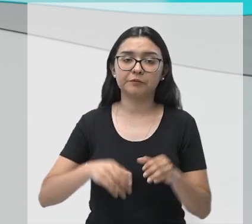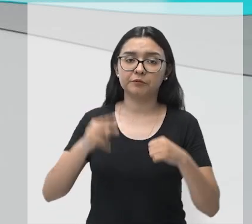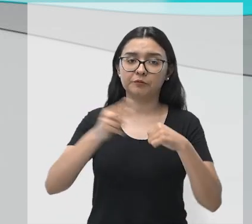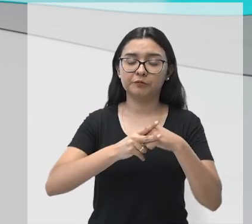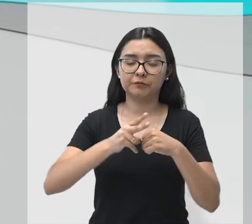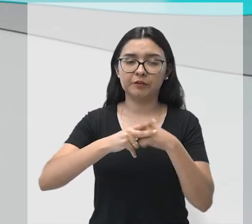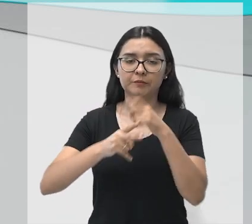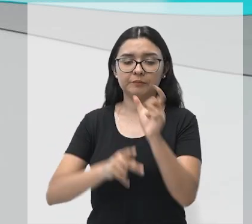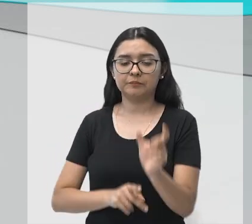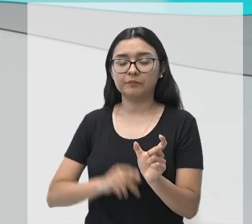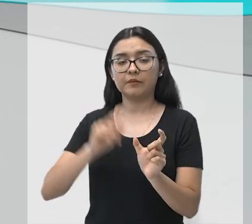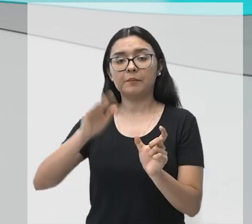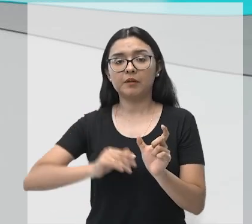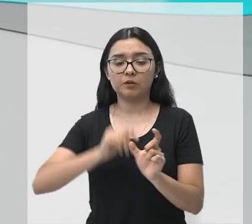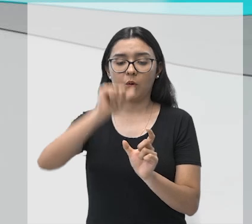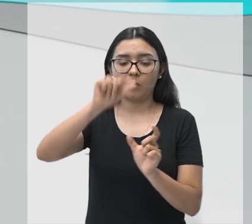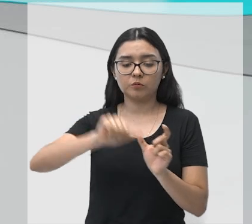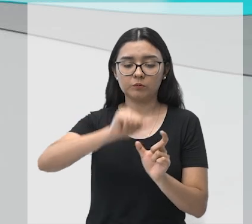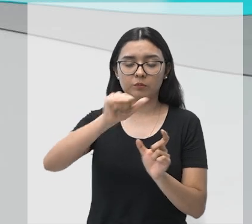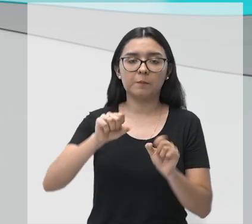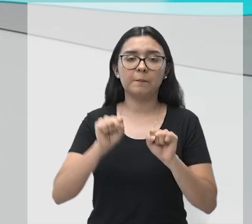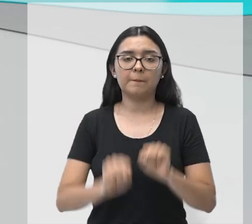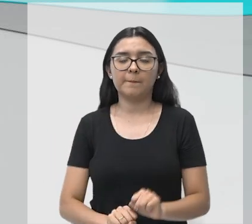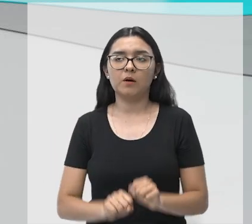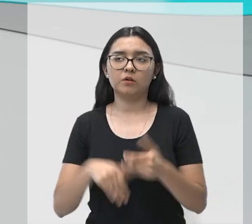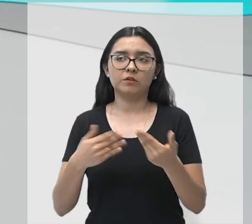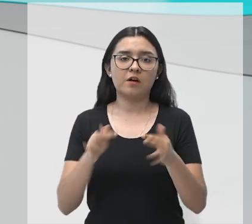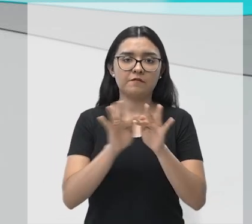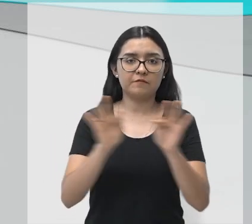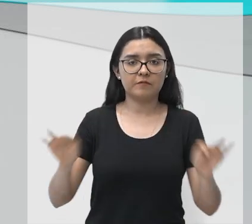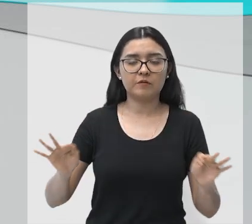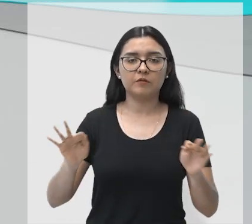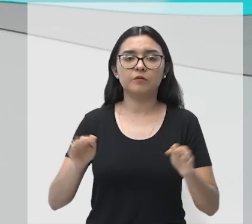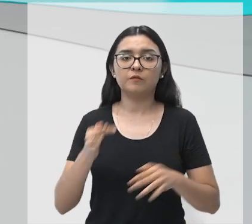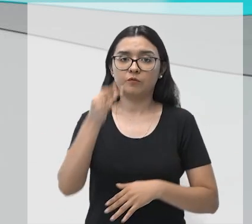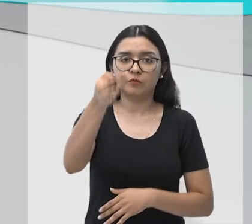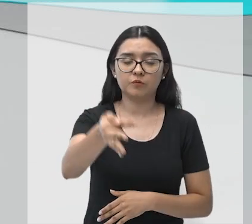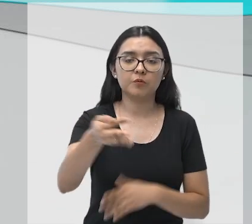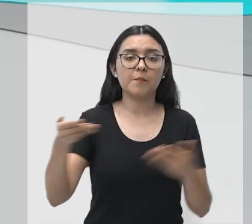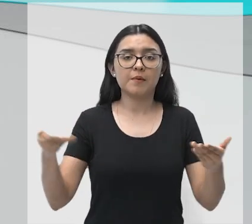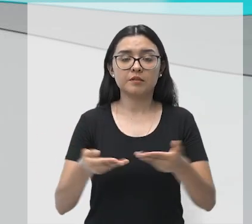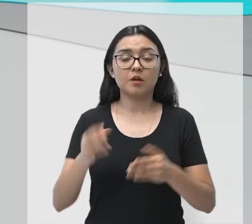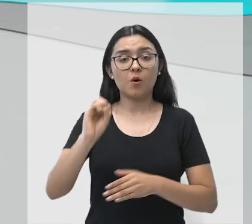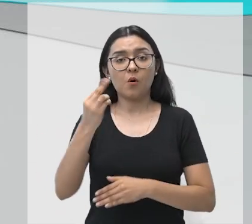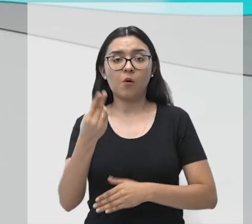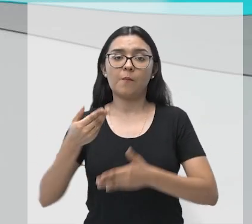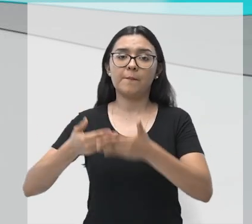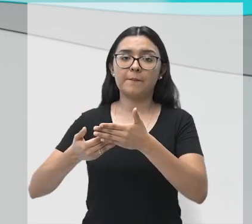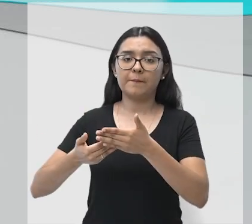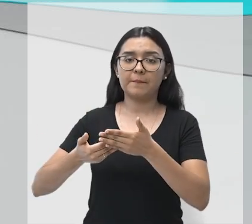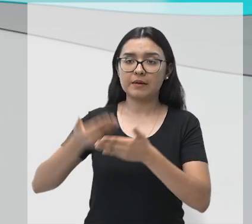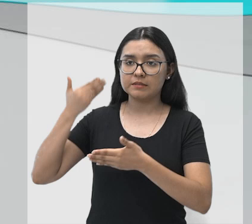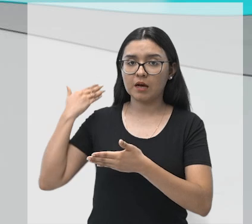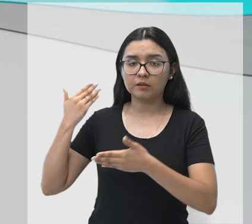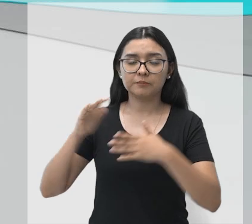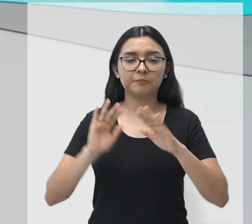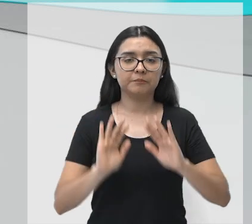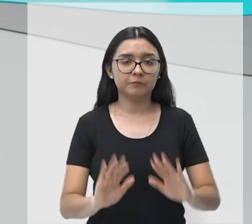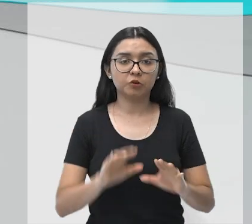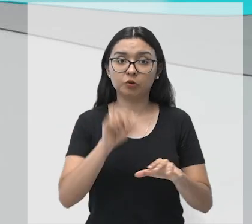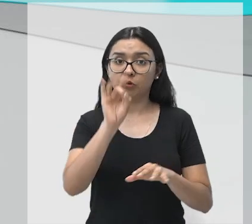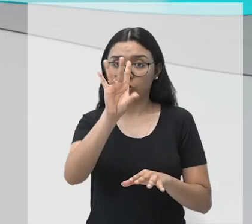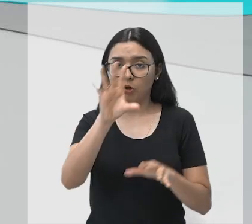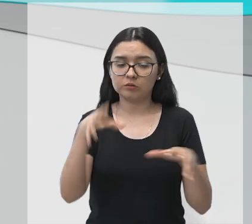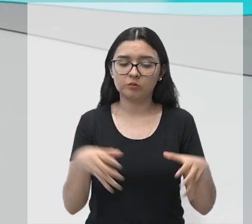sua conjugação, ele pode estar colocando essa frase no futuro, no presente ou no passado. Só essa